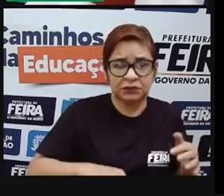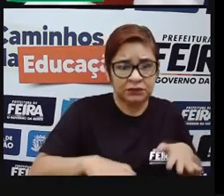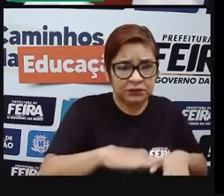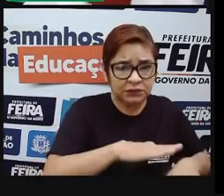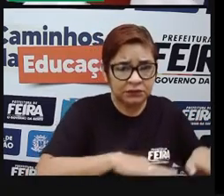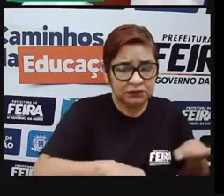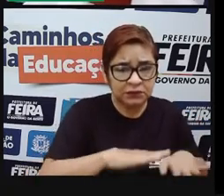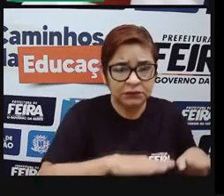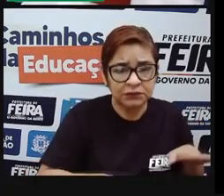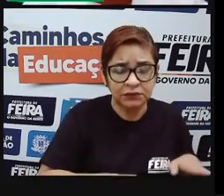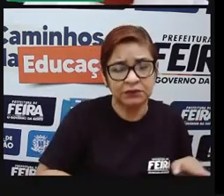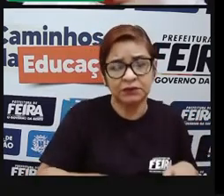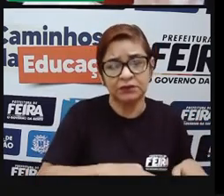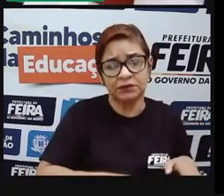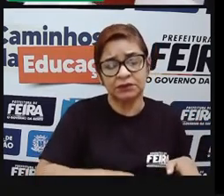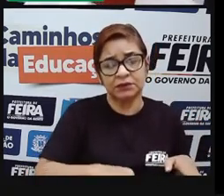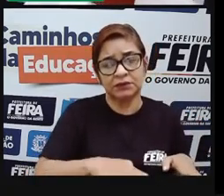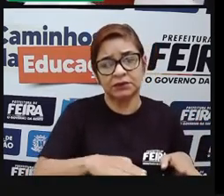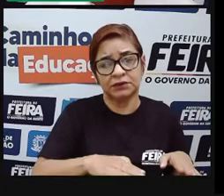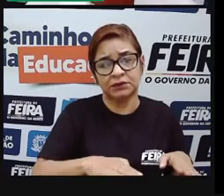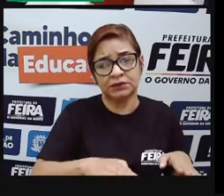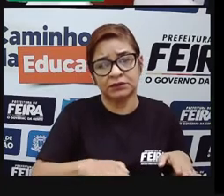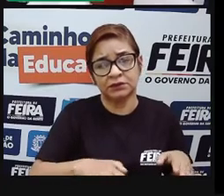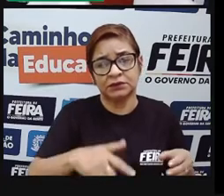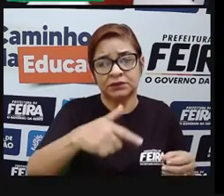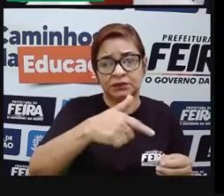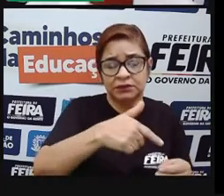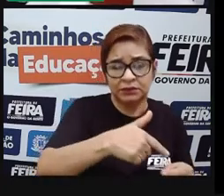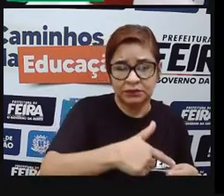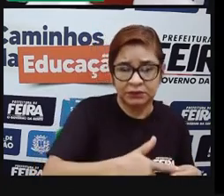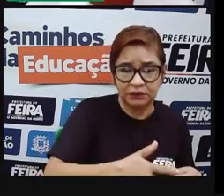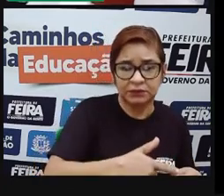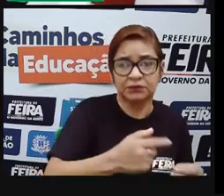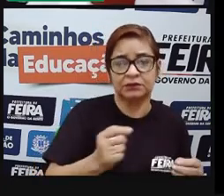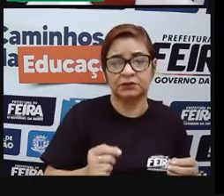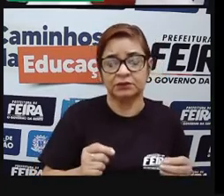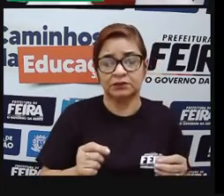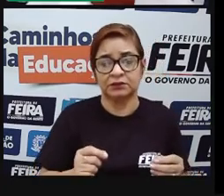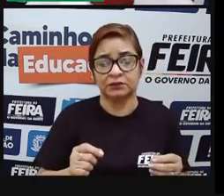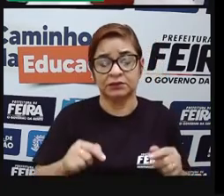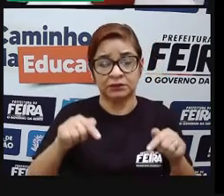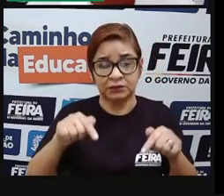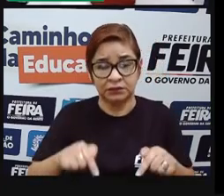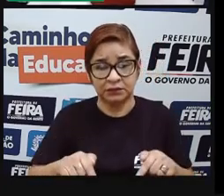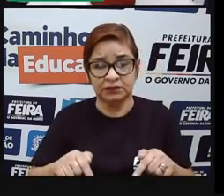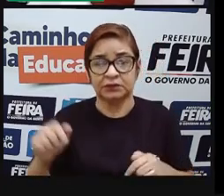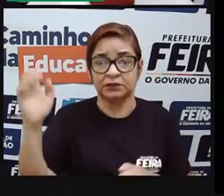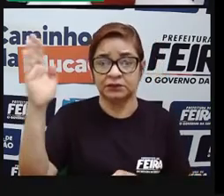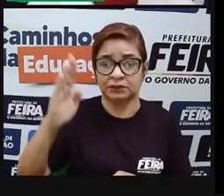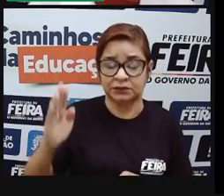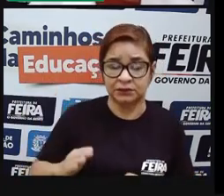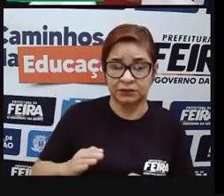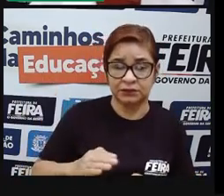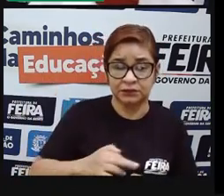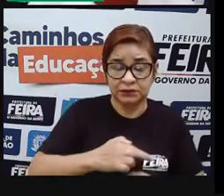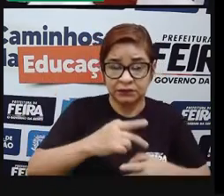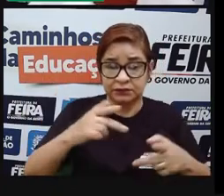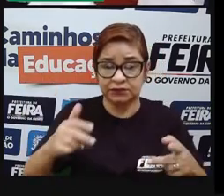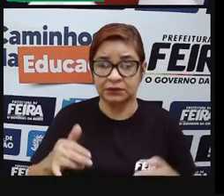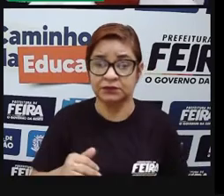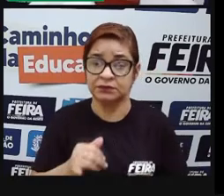é nós temos vários exemplos a nossa no nosso Brasil de extrativismo mineral